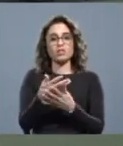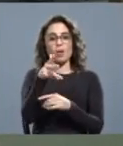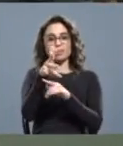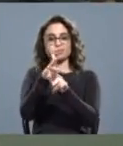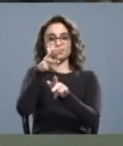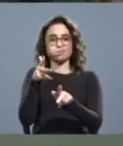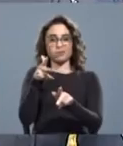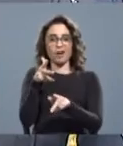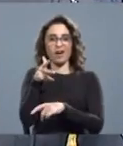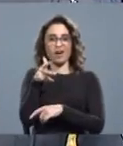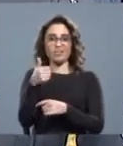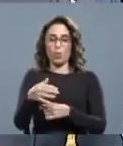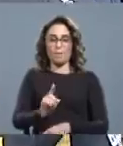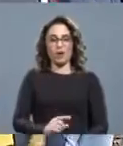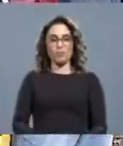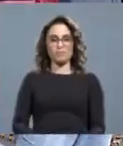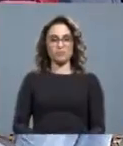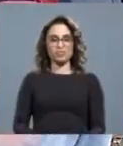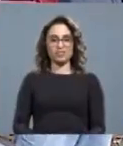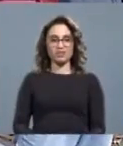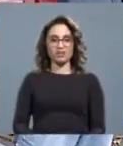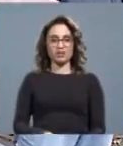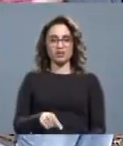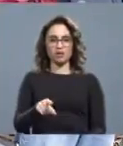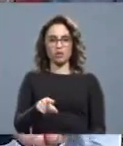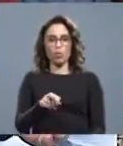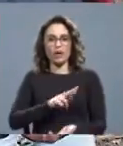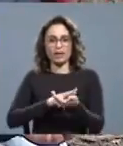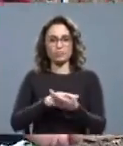é nada. Já o ritmo foi muito devagarinho.